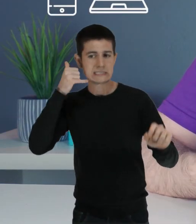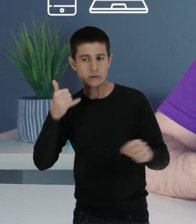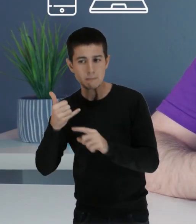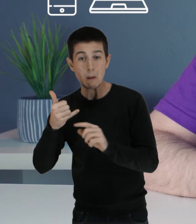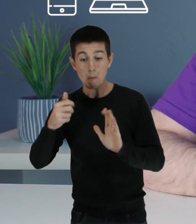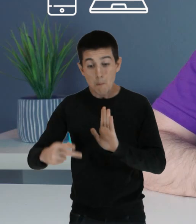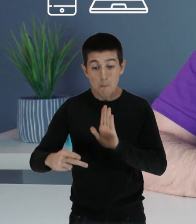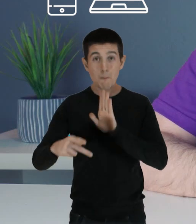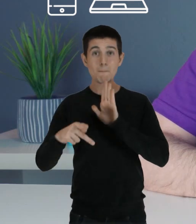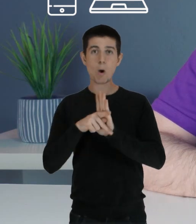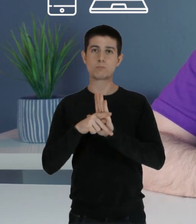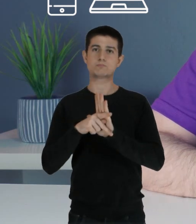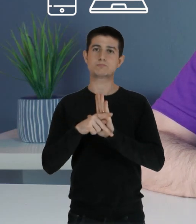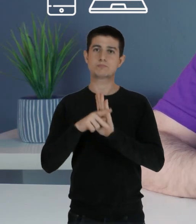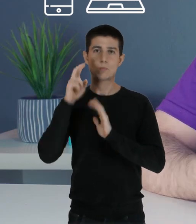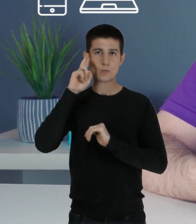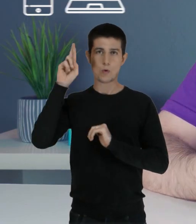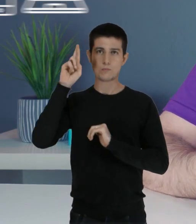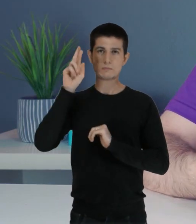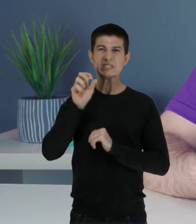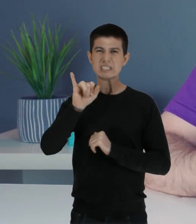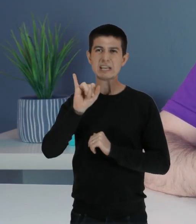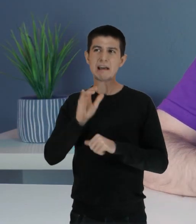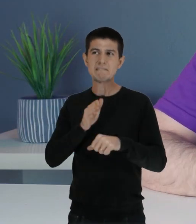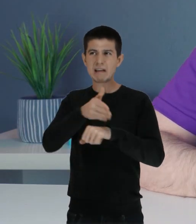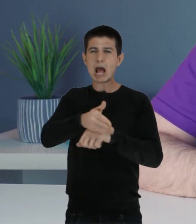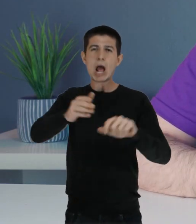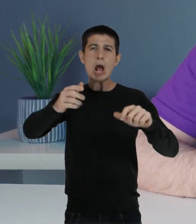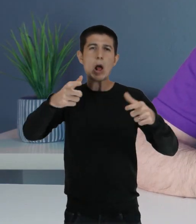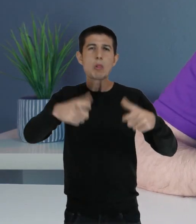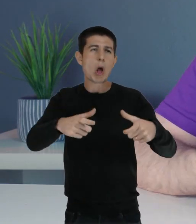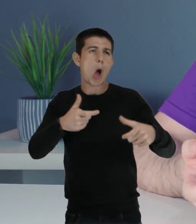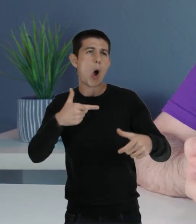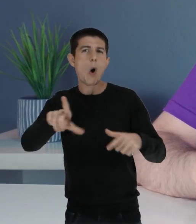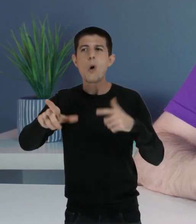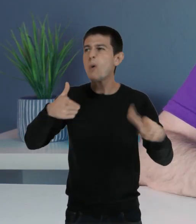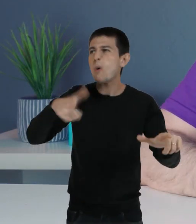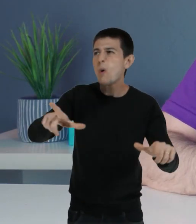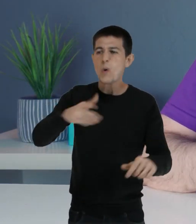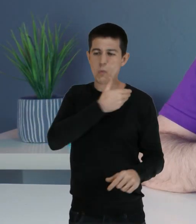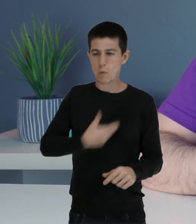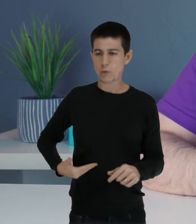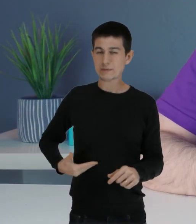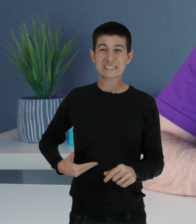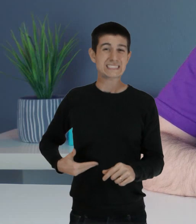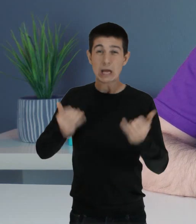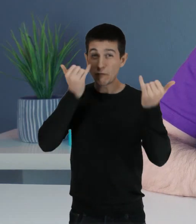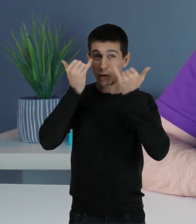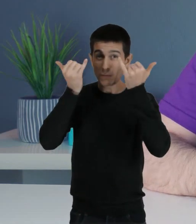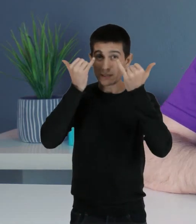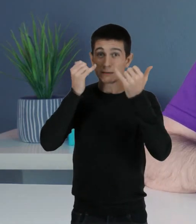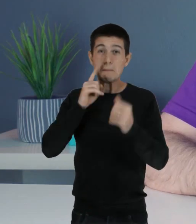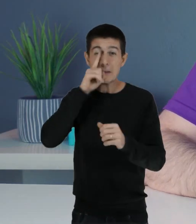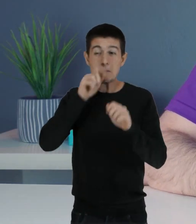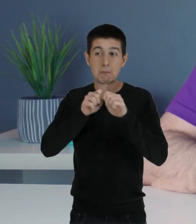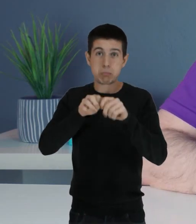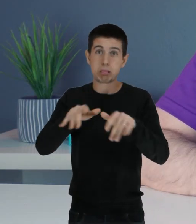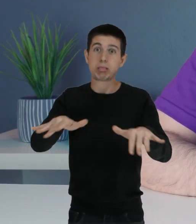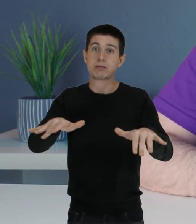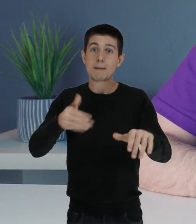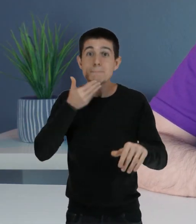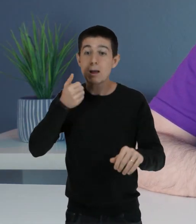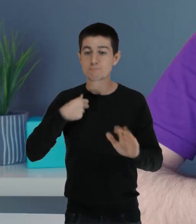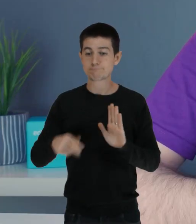computador pessoal ou smartphone. Computadores públicos podem deixar os seus dados vulneráveis, então sempre compre através do seu